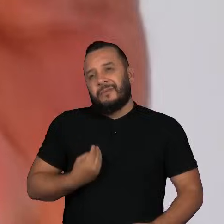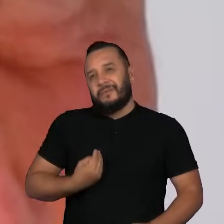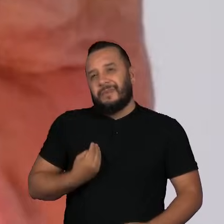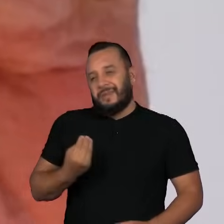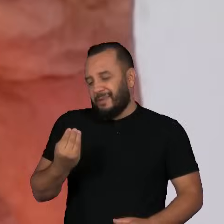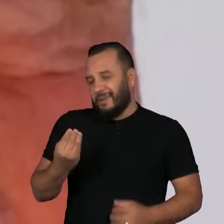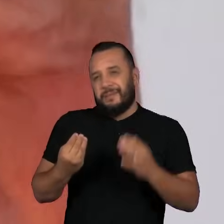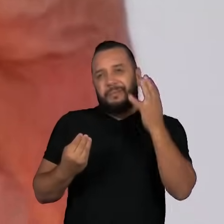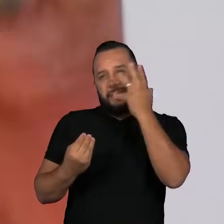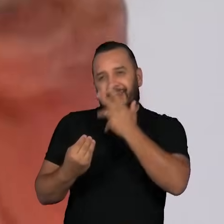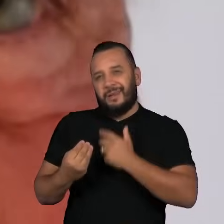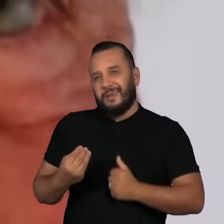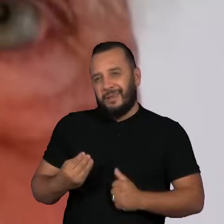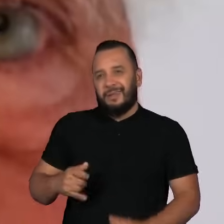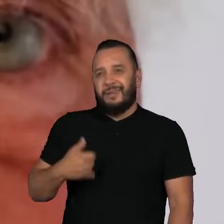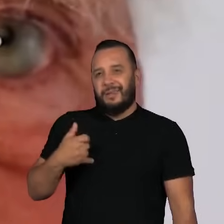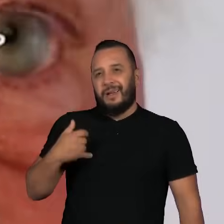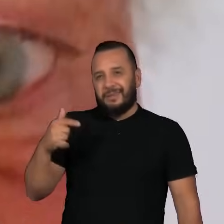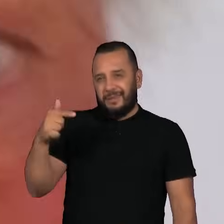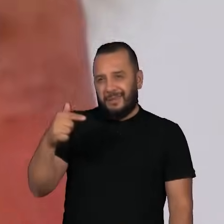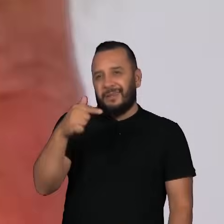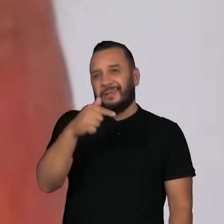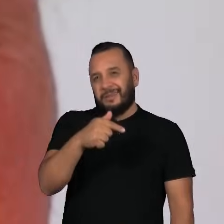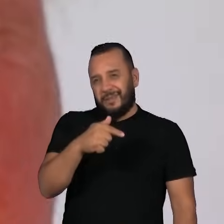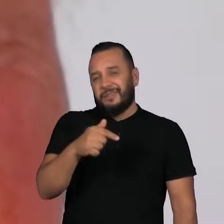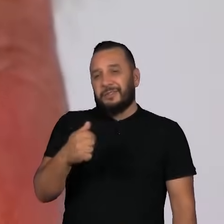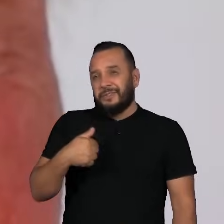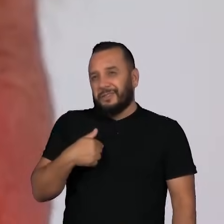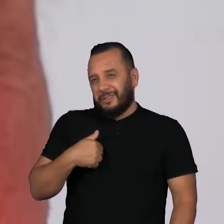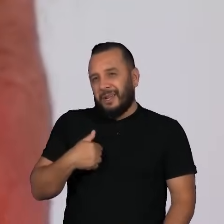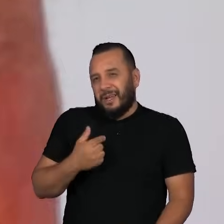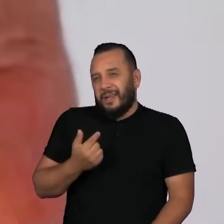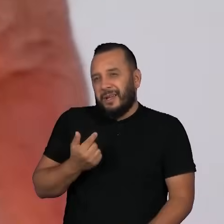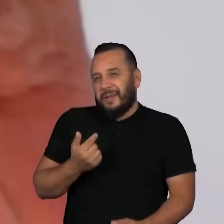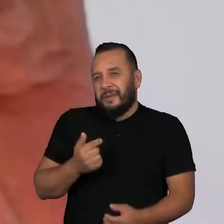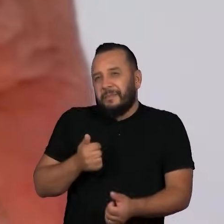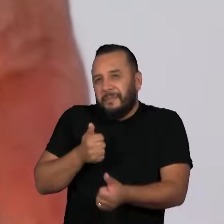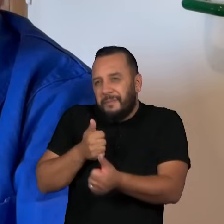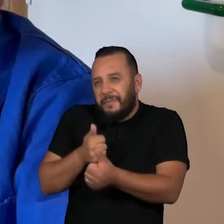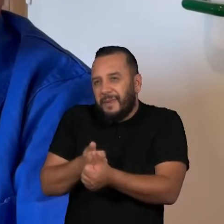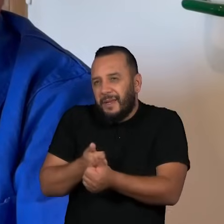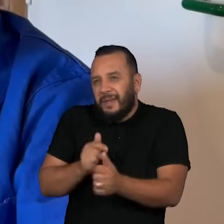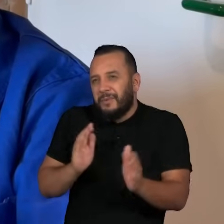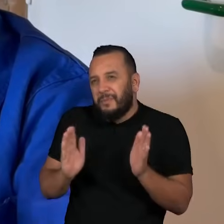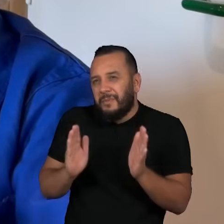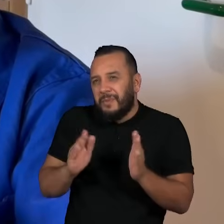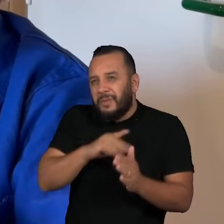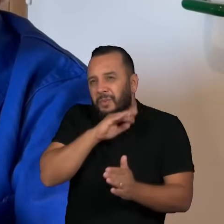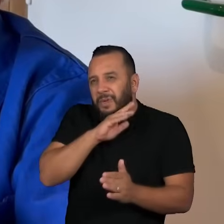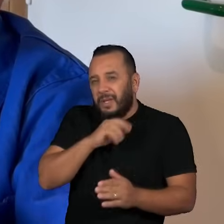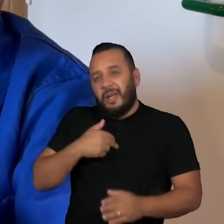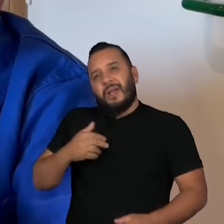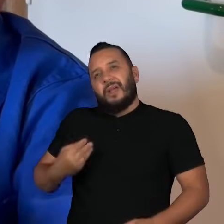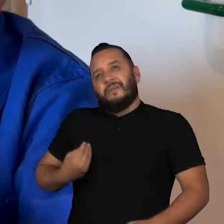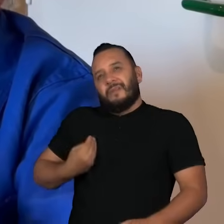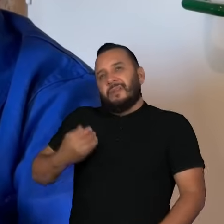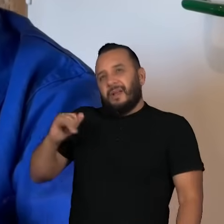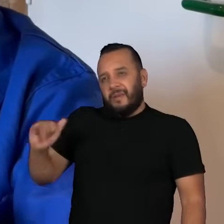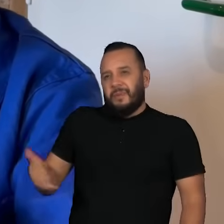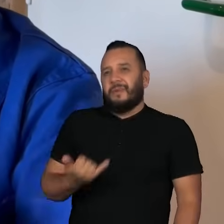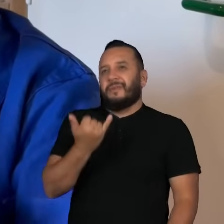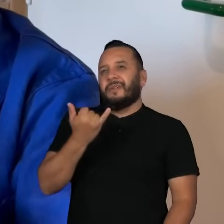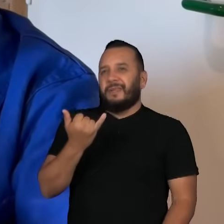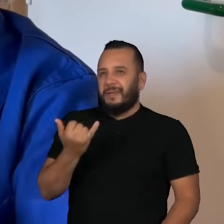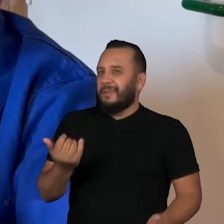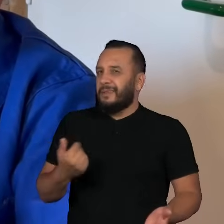Aos 77 anos, você fica um pouco mais perto dos momentos ruins. Tem que aproveitar a vida ao máximo. E eu acho